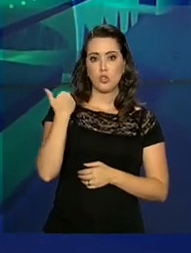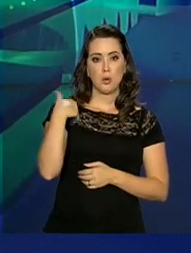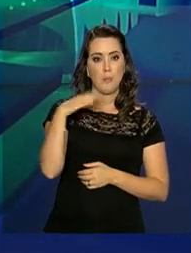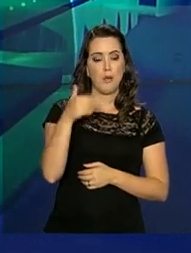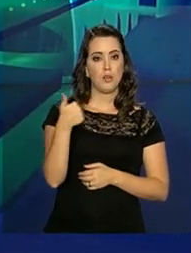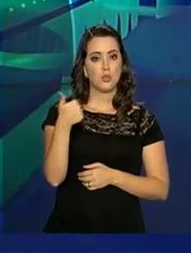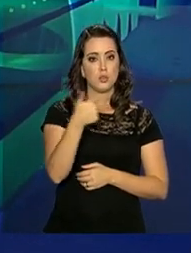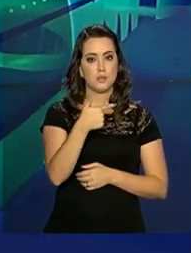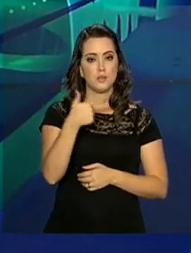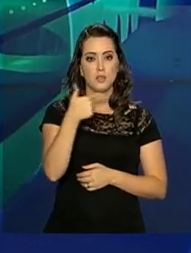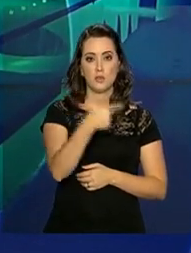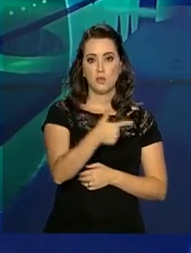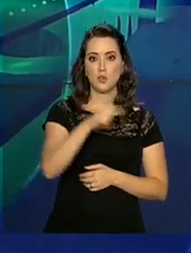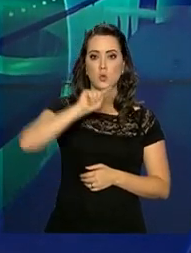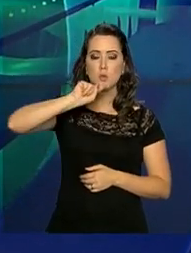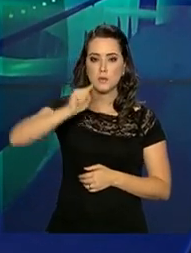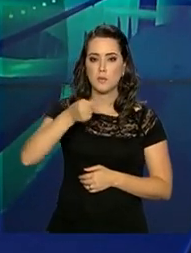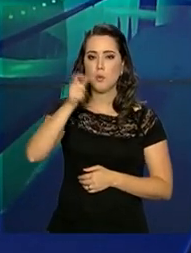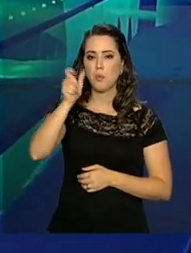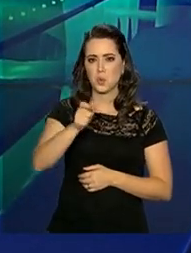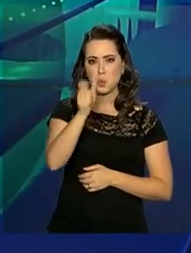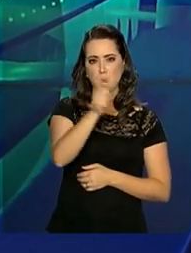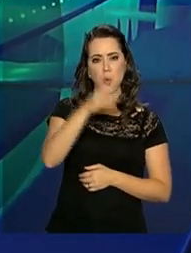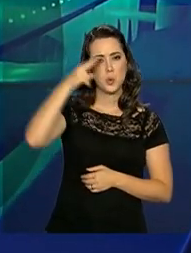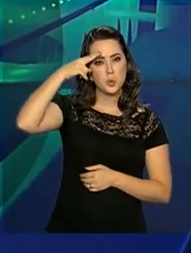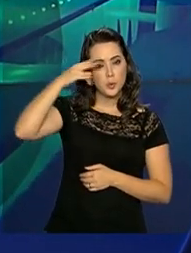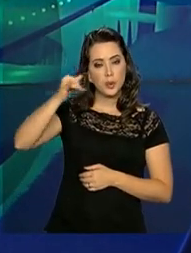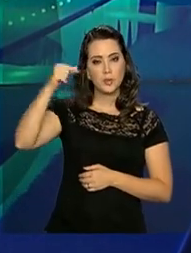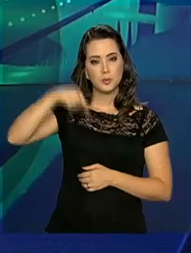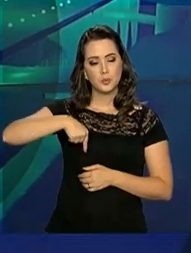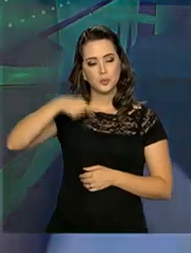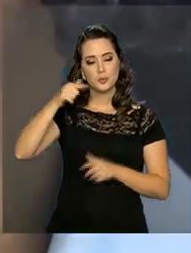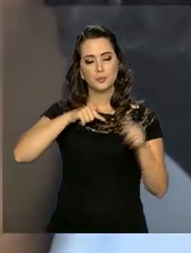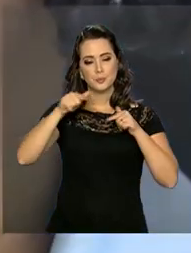de 122 mil haitianos empregados no Brasil.